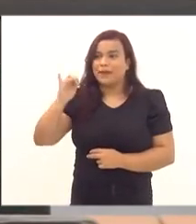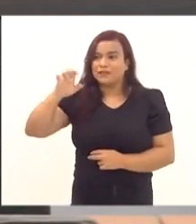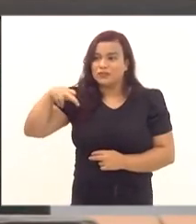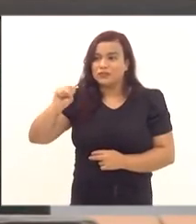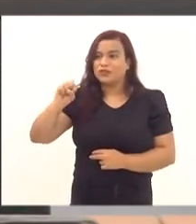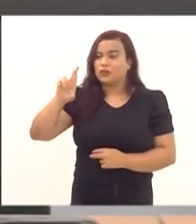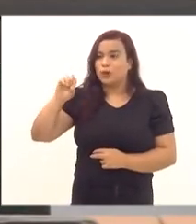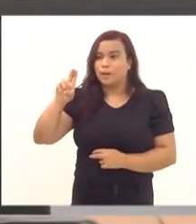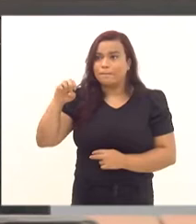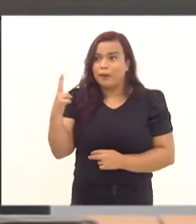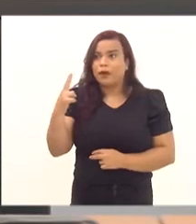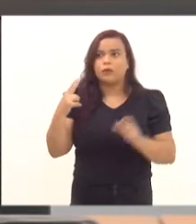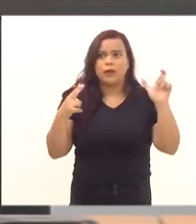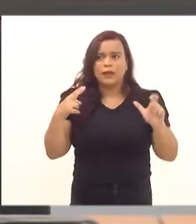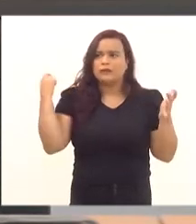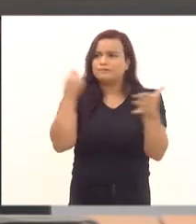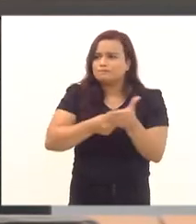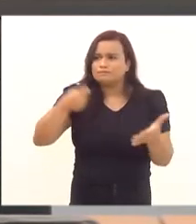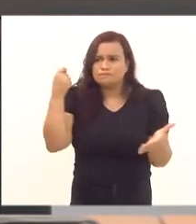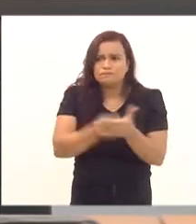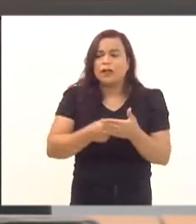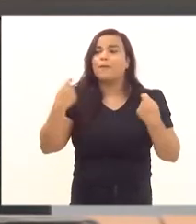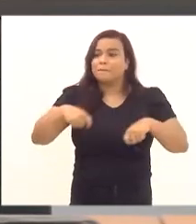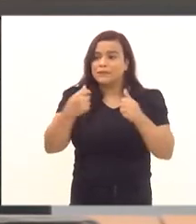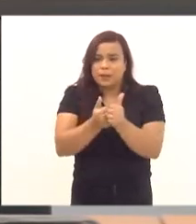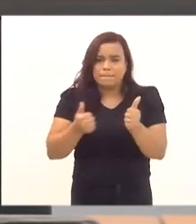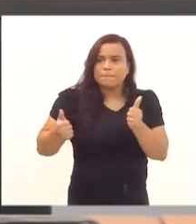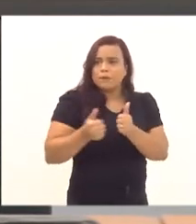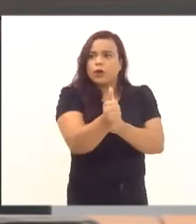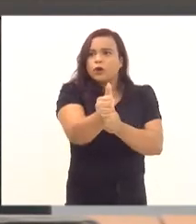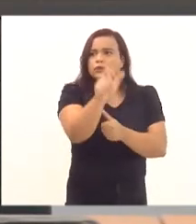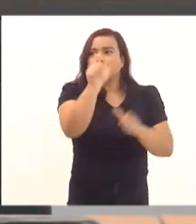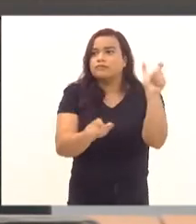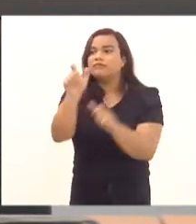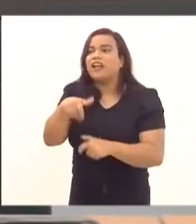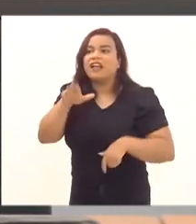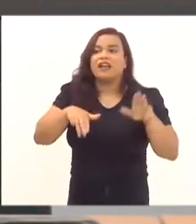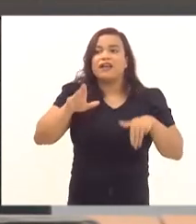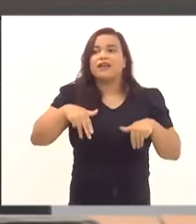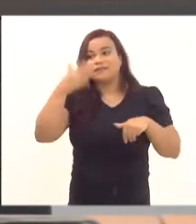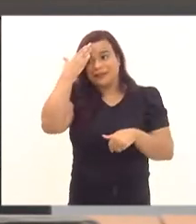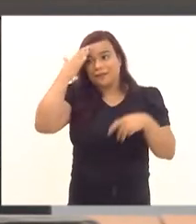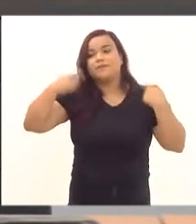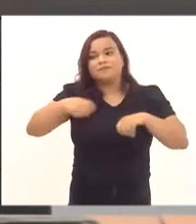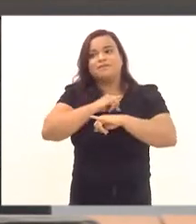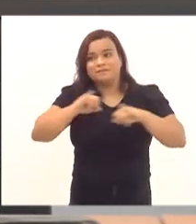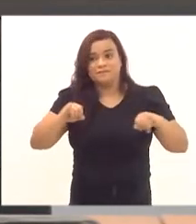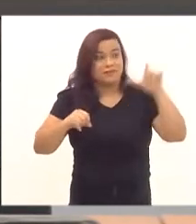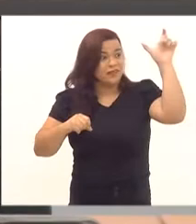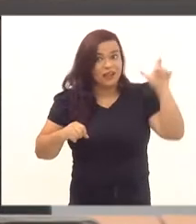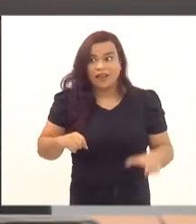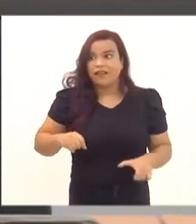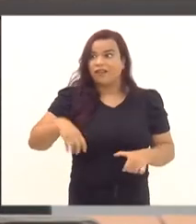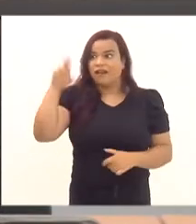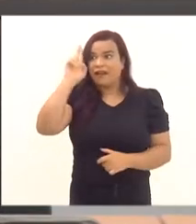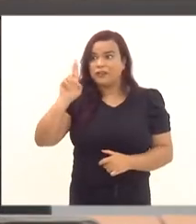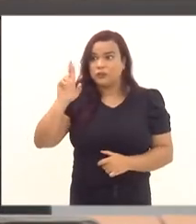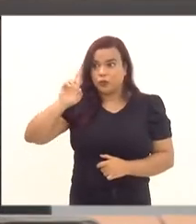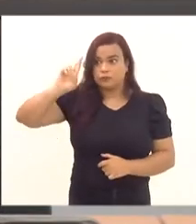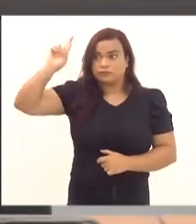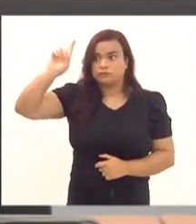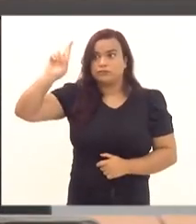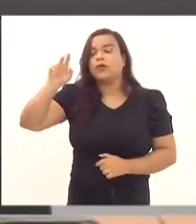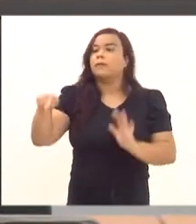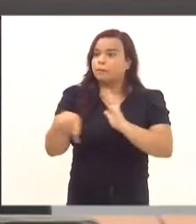lutas e aos protagonistas dessas lutas e o Raimundo como reitor da UFF em